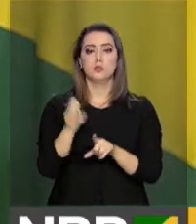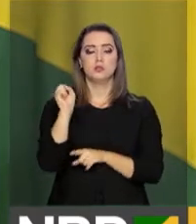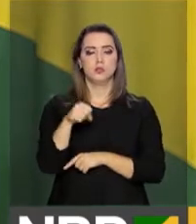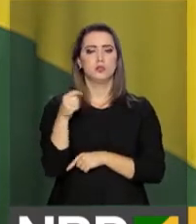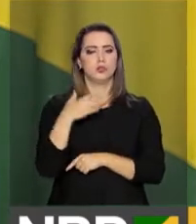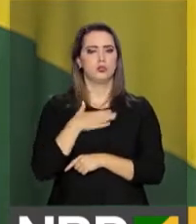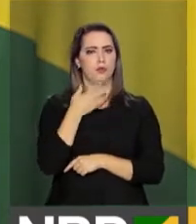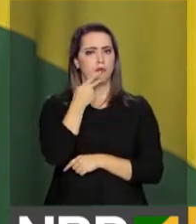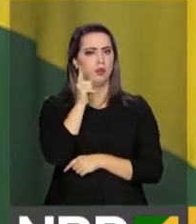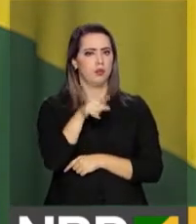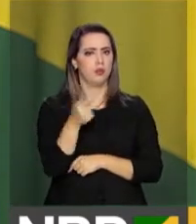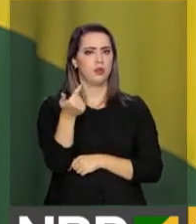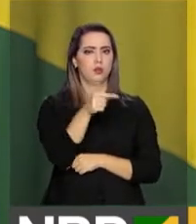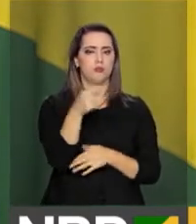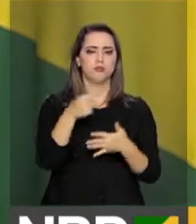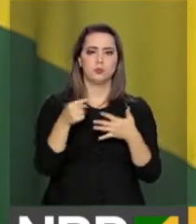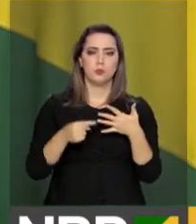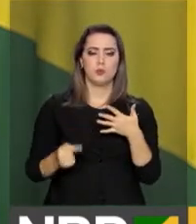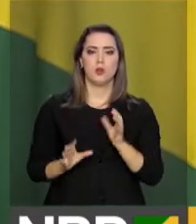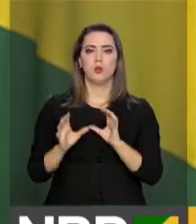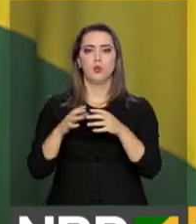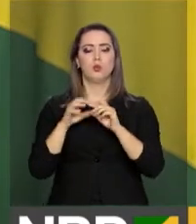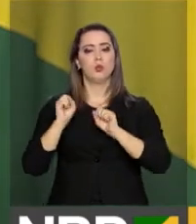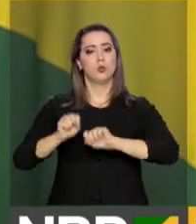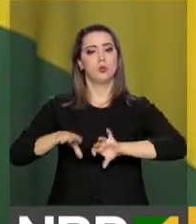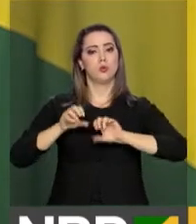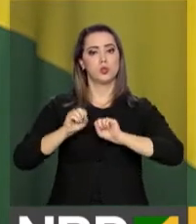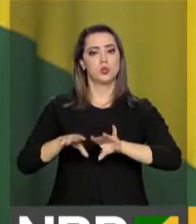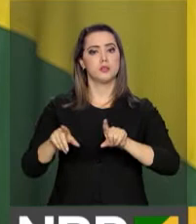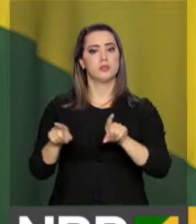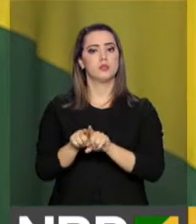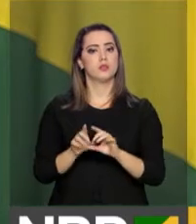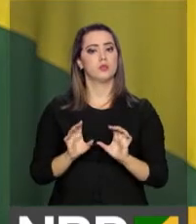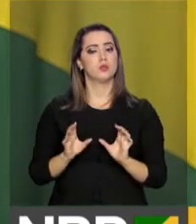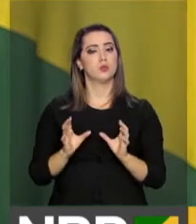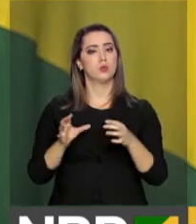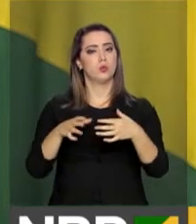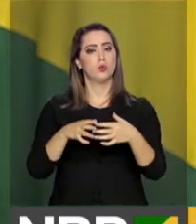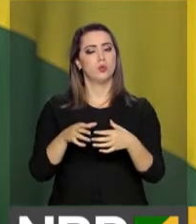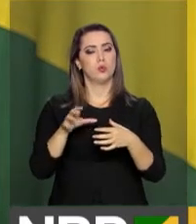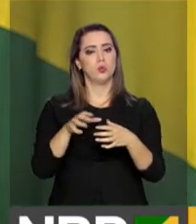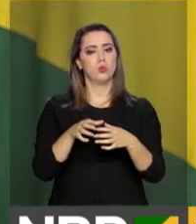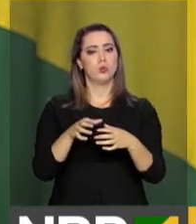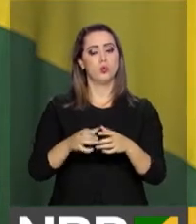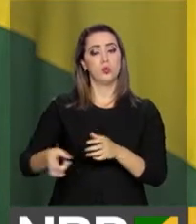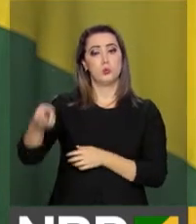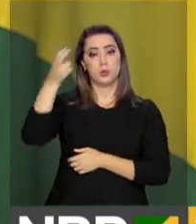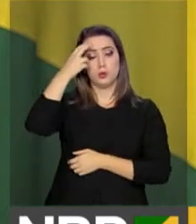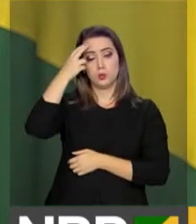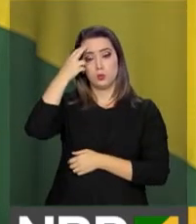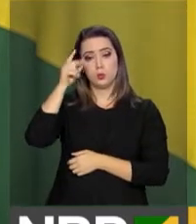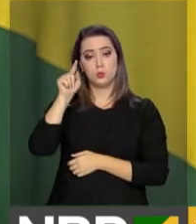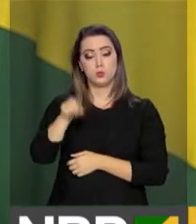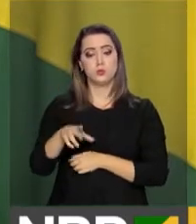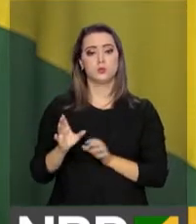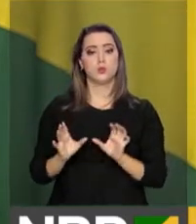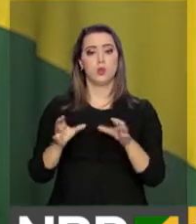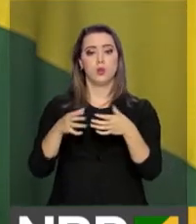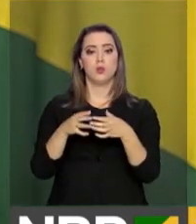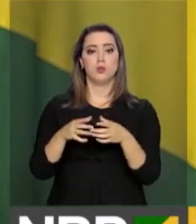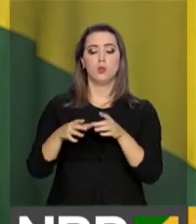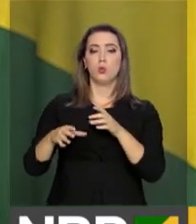descrevi e outras tantas medidas no setor educacional no setor da cultura no setor de